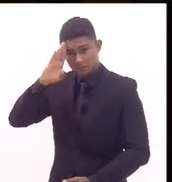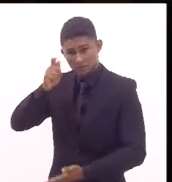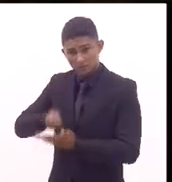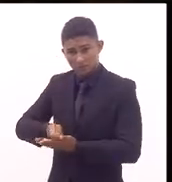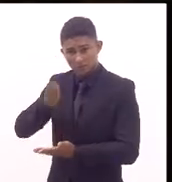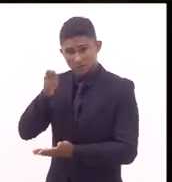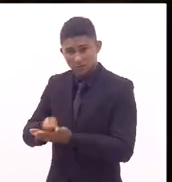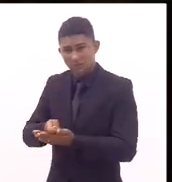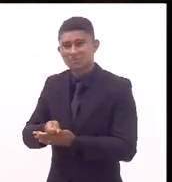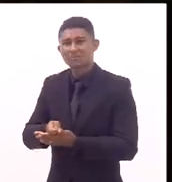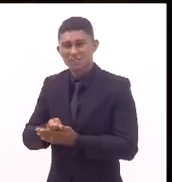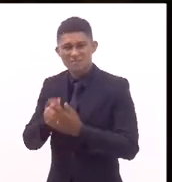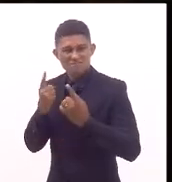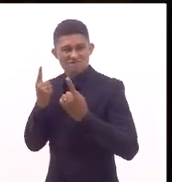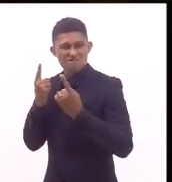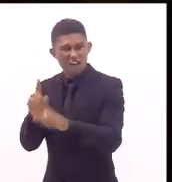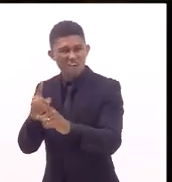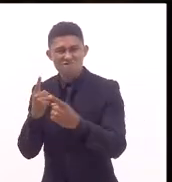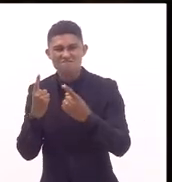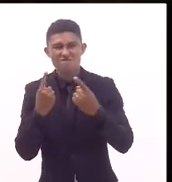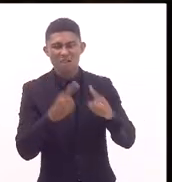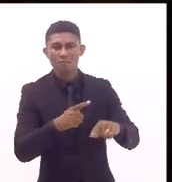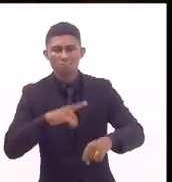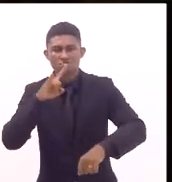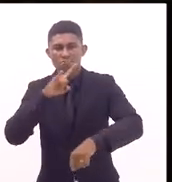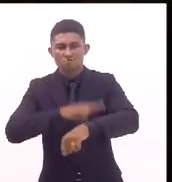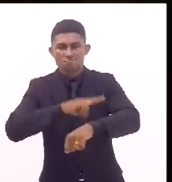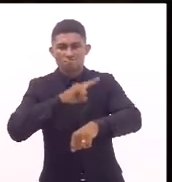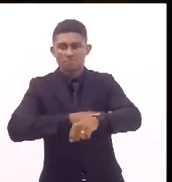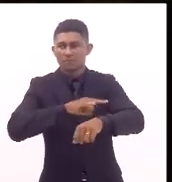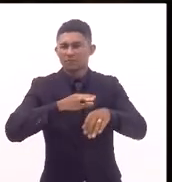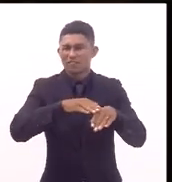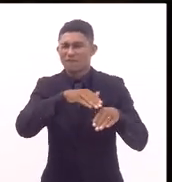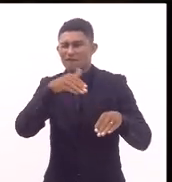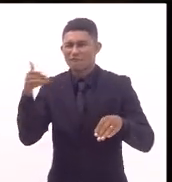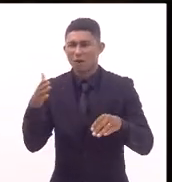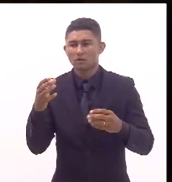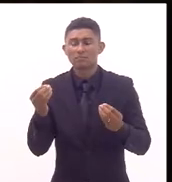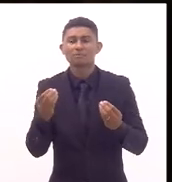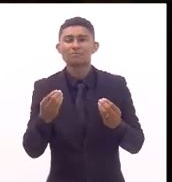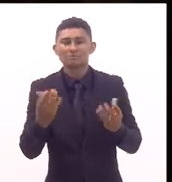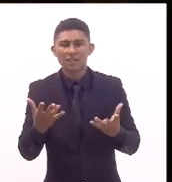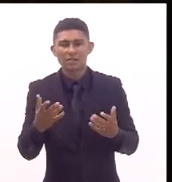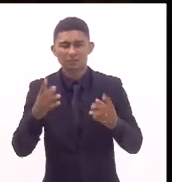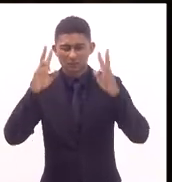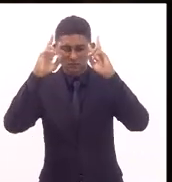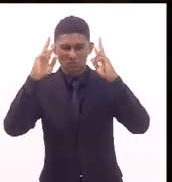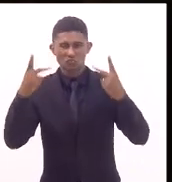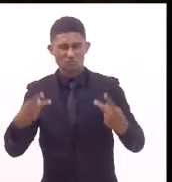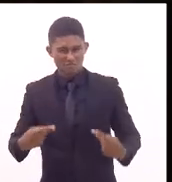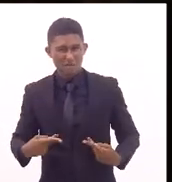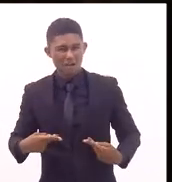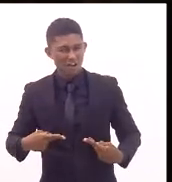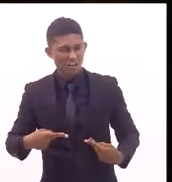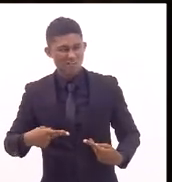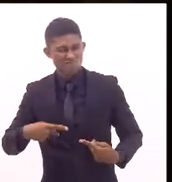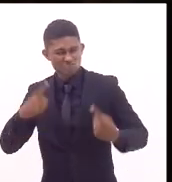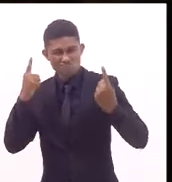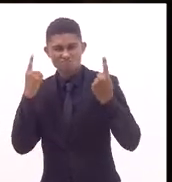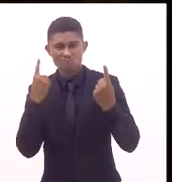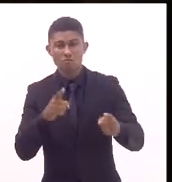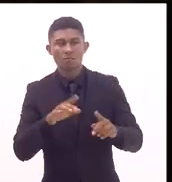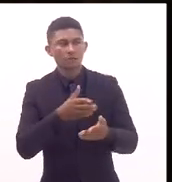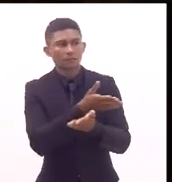provocava que o banheiro não fosse do lado de fora para humilhar dignidade humana essas